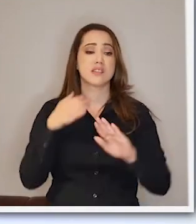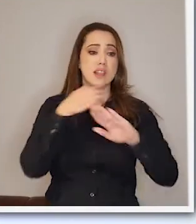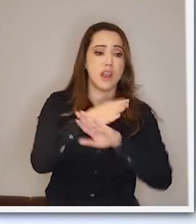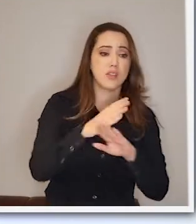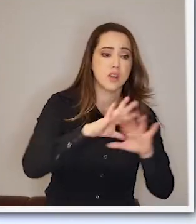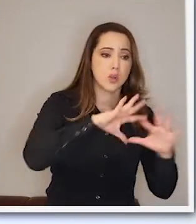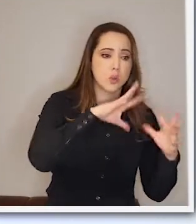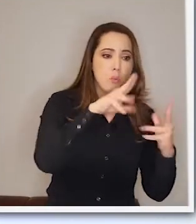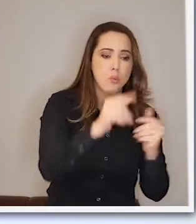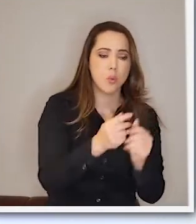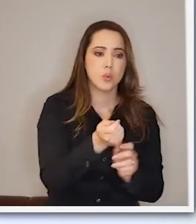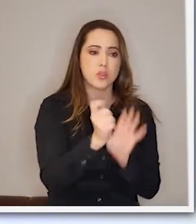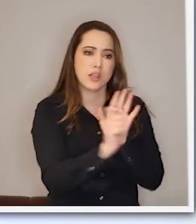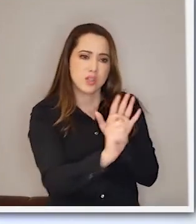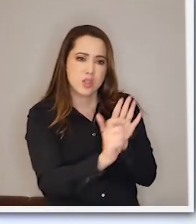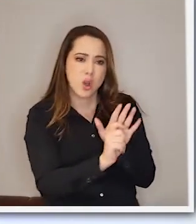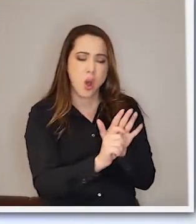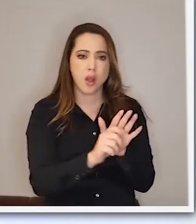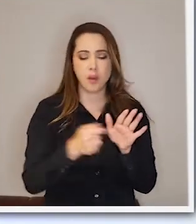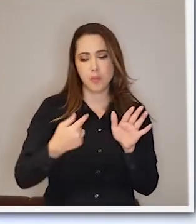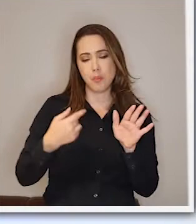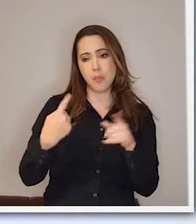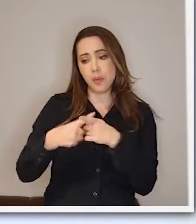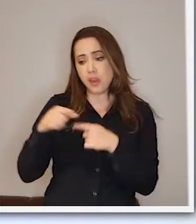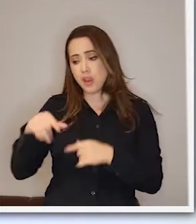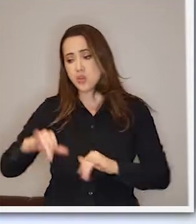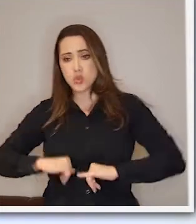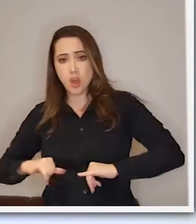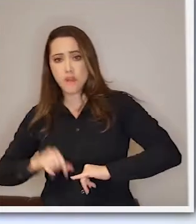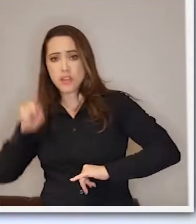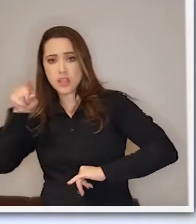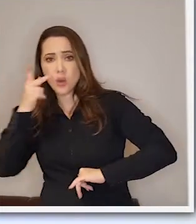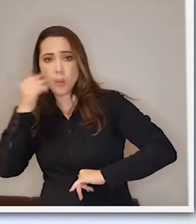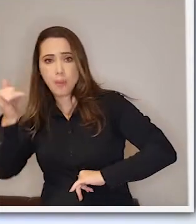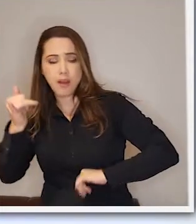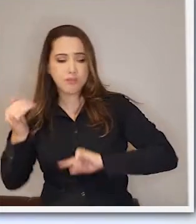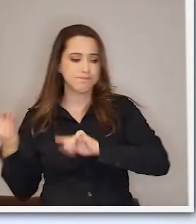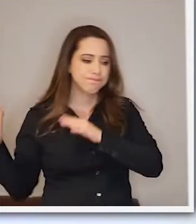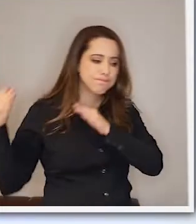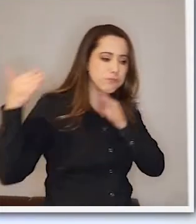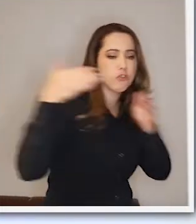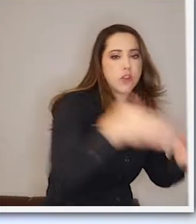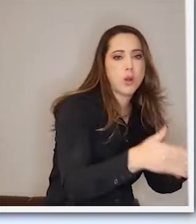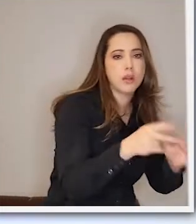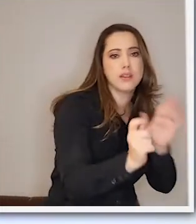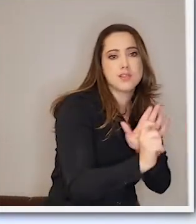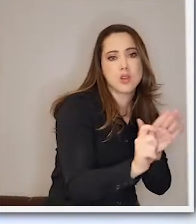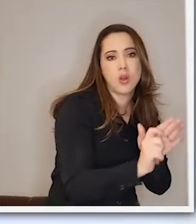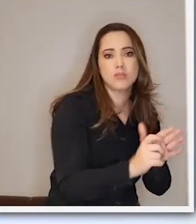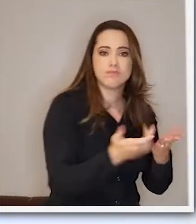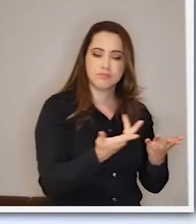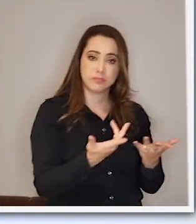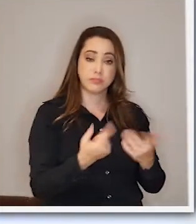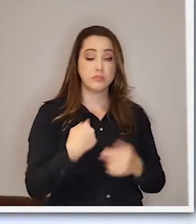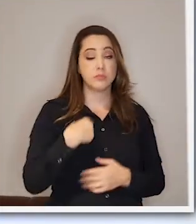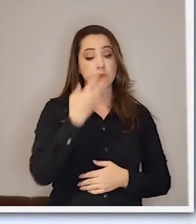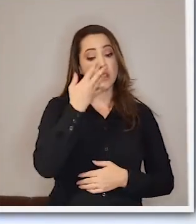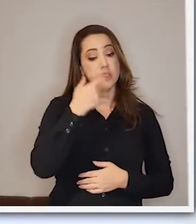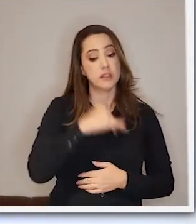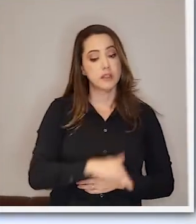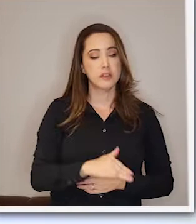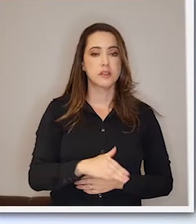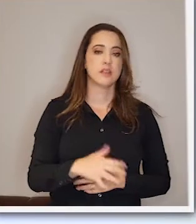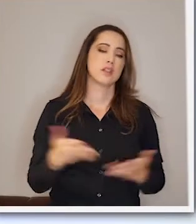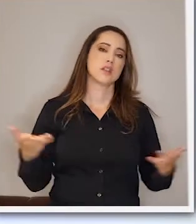dor. Ele só redireciona a dor para um outro lado, por causa desses traumas de infância. Para mim,